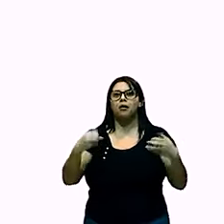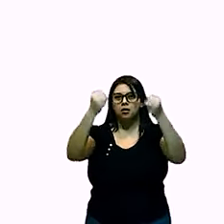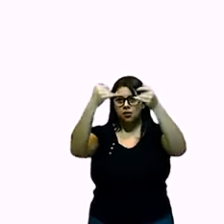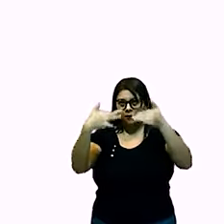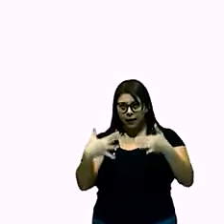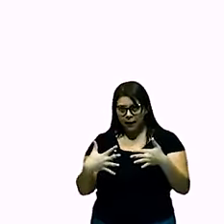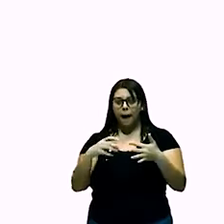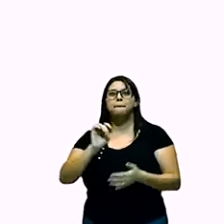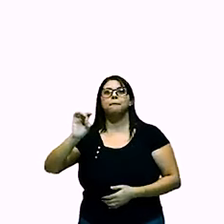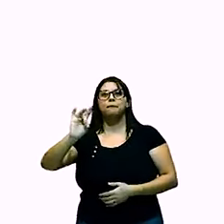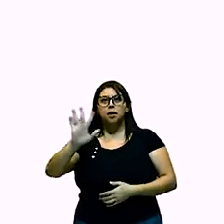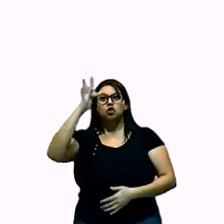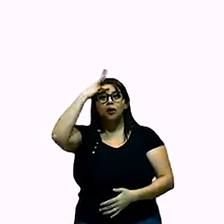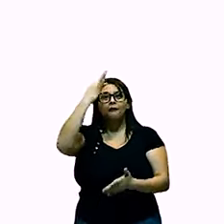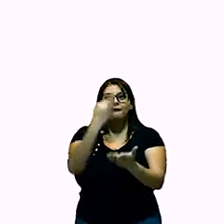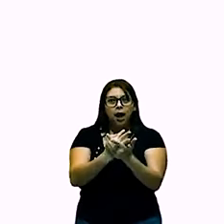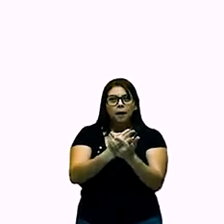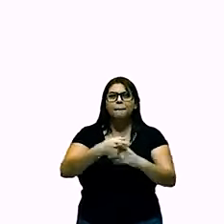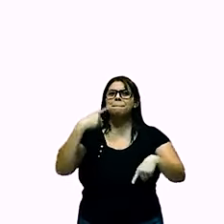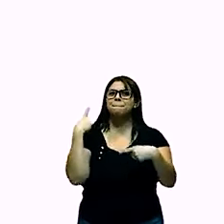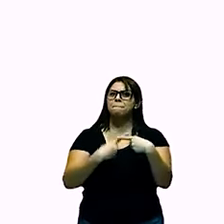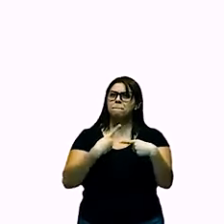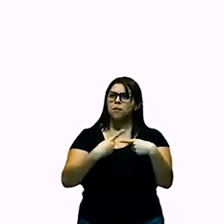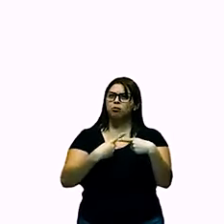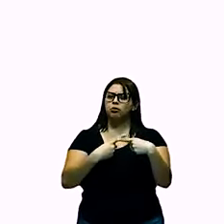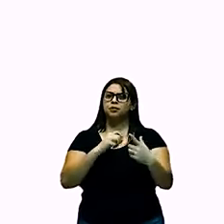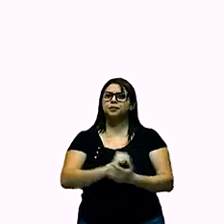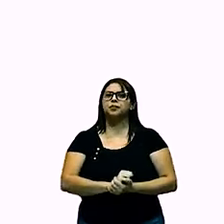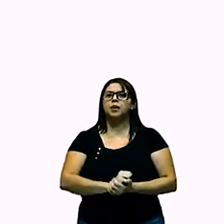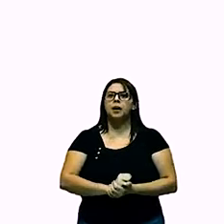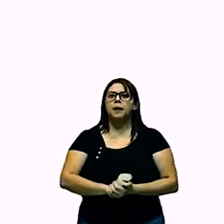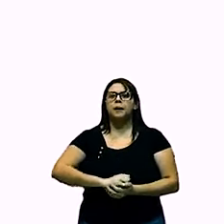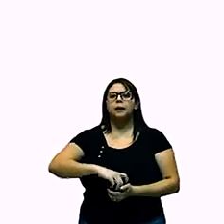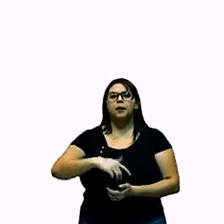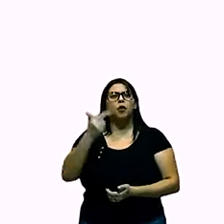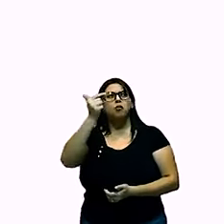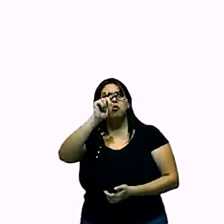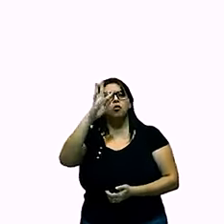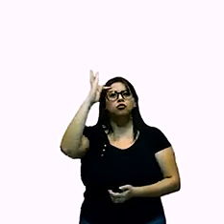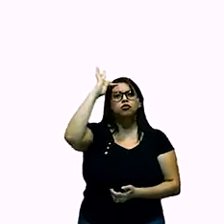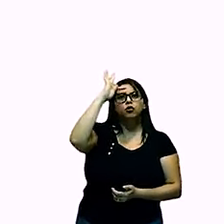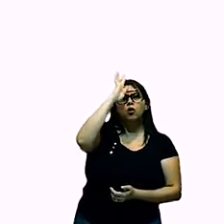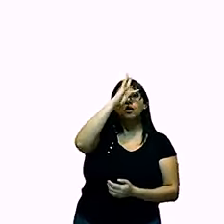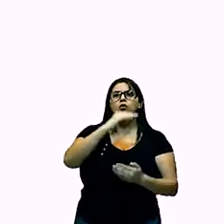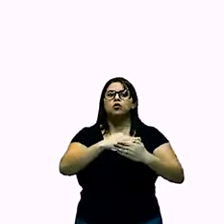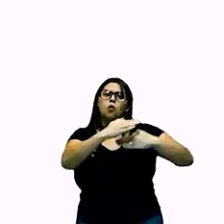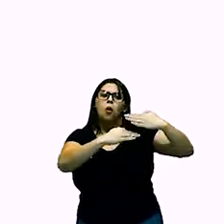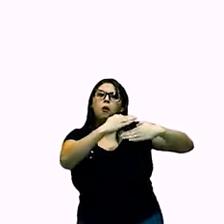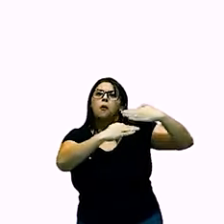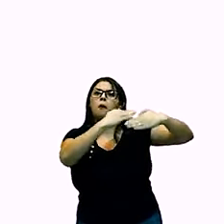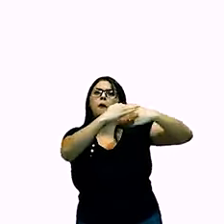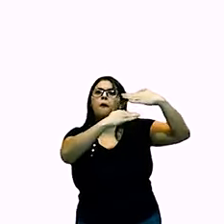fé. Por que que os reformadores e depois os outros teólogos da Reforma desenvolveram, então, essas cinco